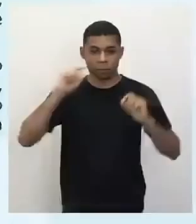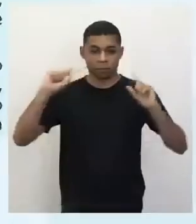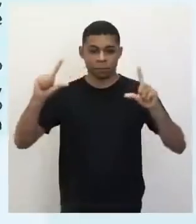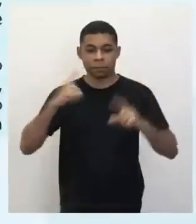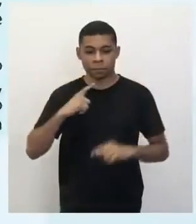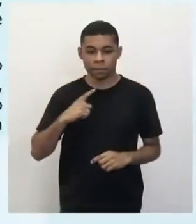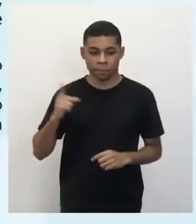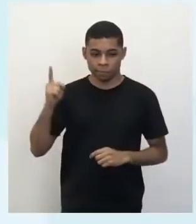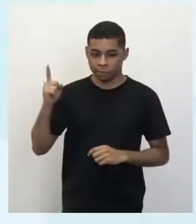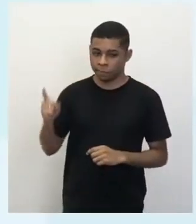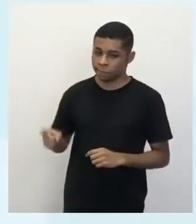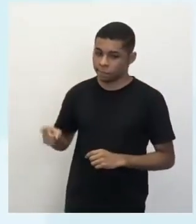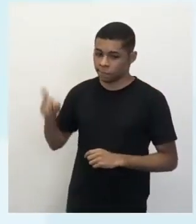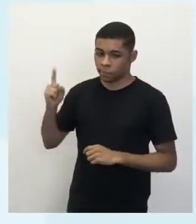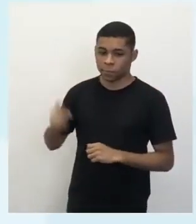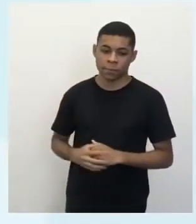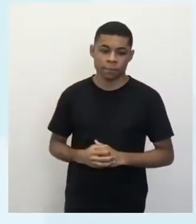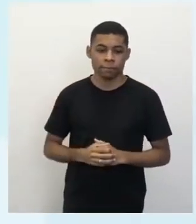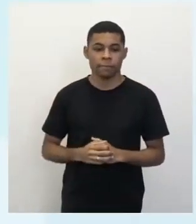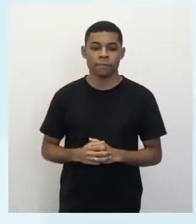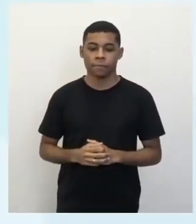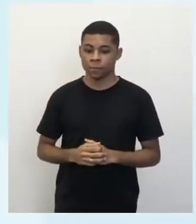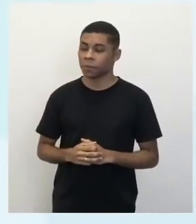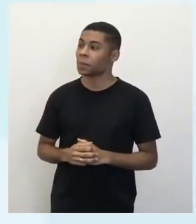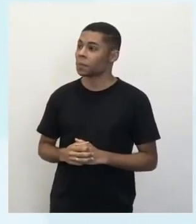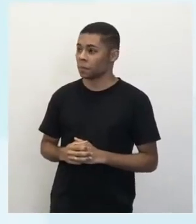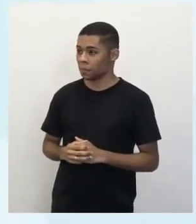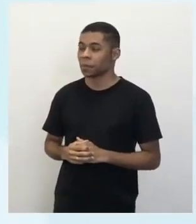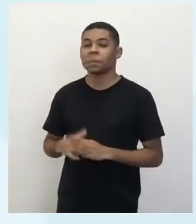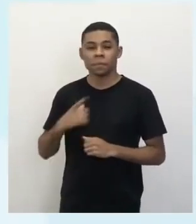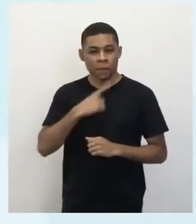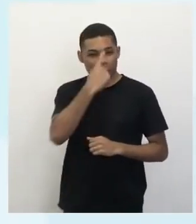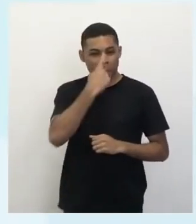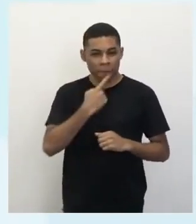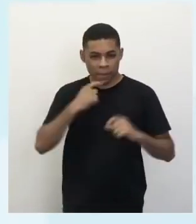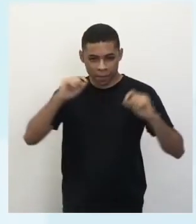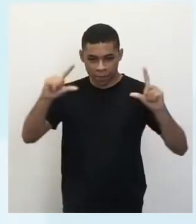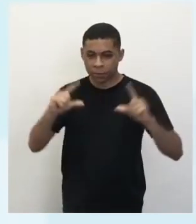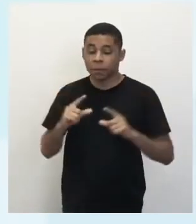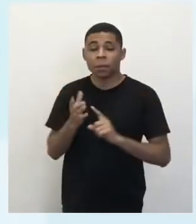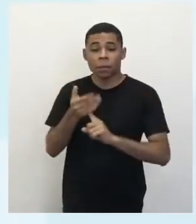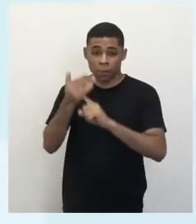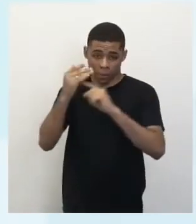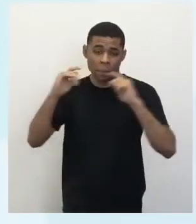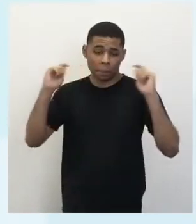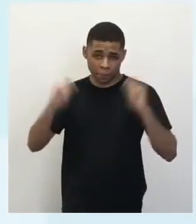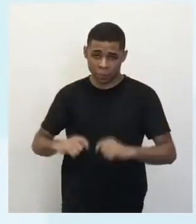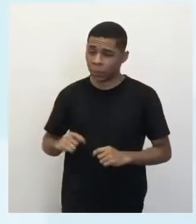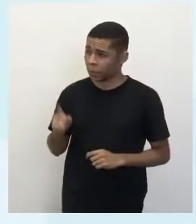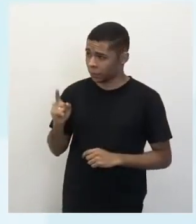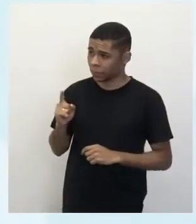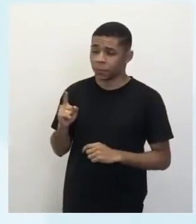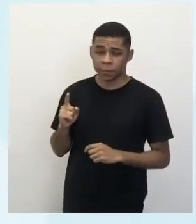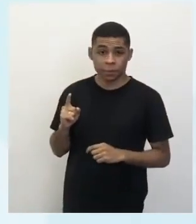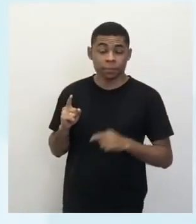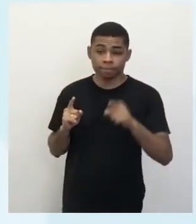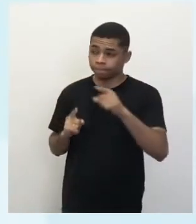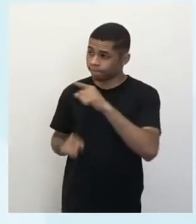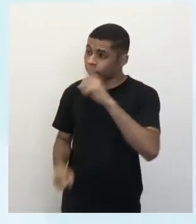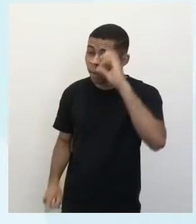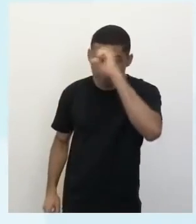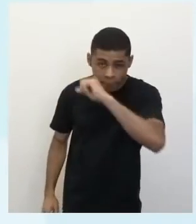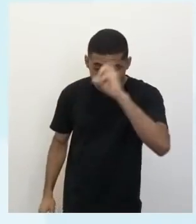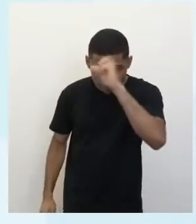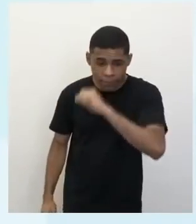tela tem aí algumas situações. Então, eu coloquei umas imagens que a tecnologia pode ser usada para aprender,